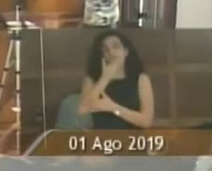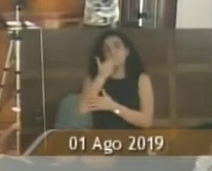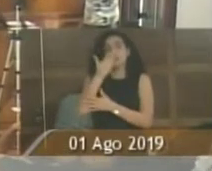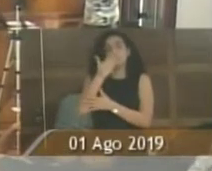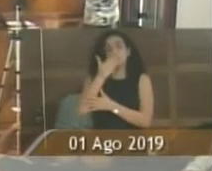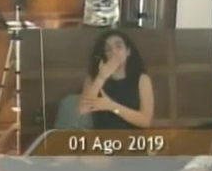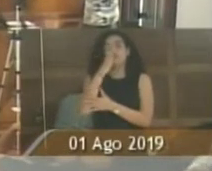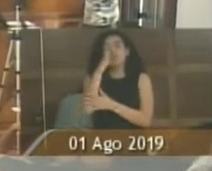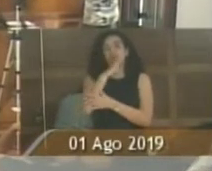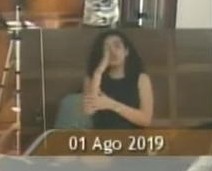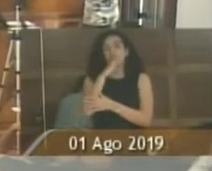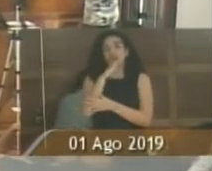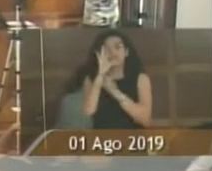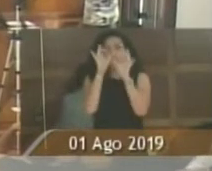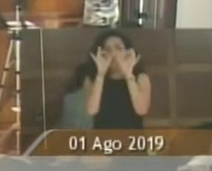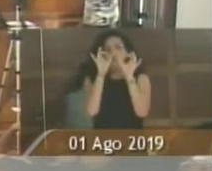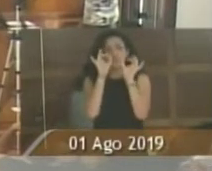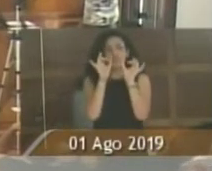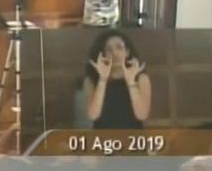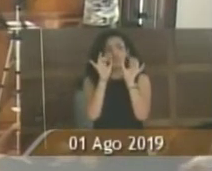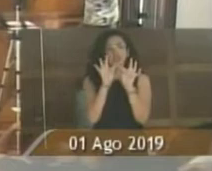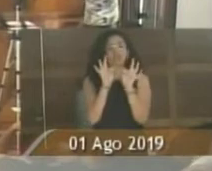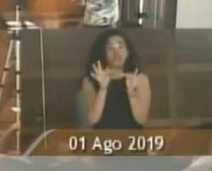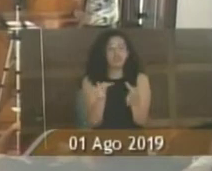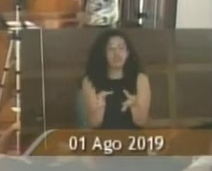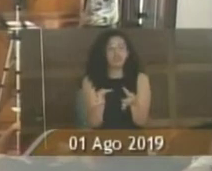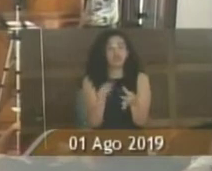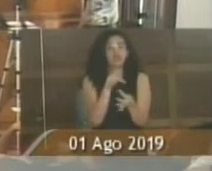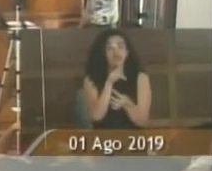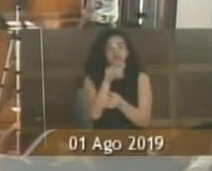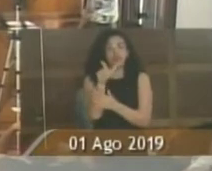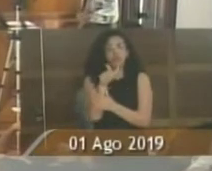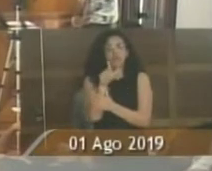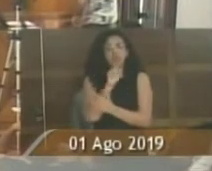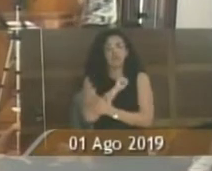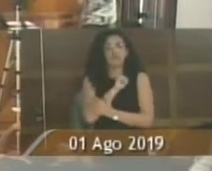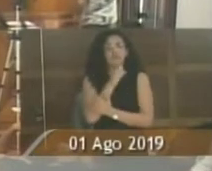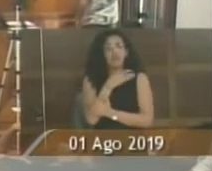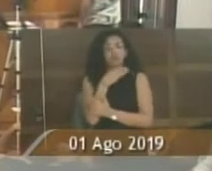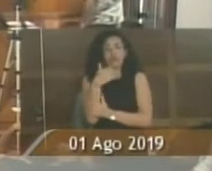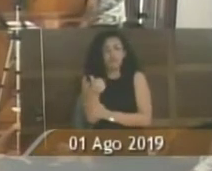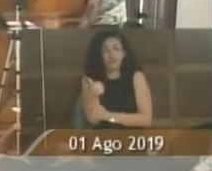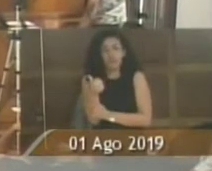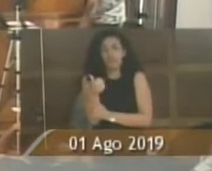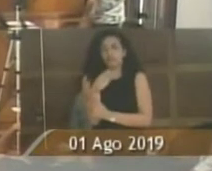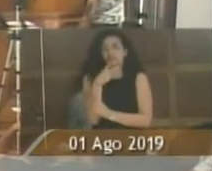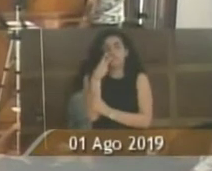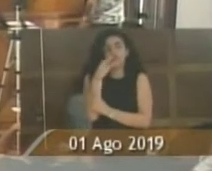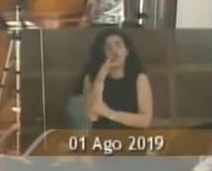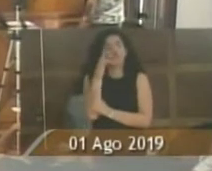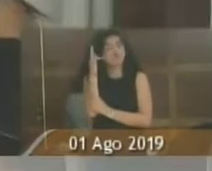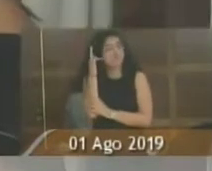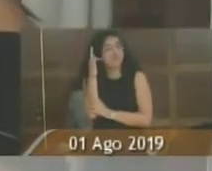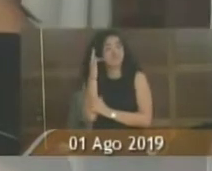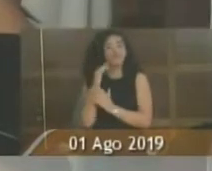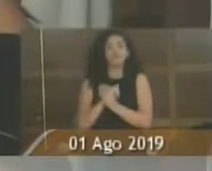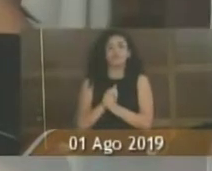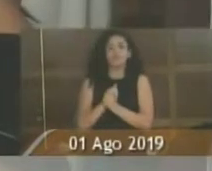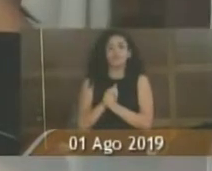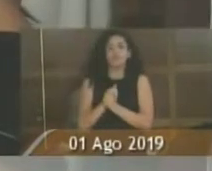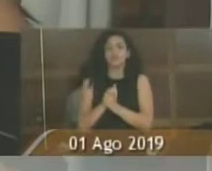de urgência simples para o PL 31 de 2019 do vereador Flavinho